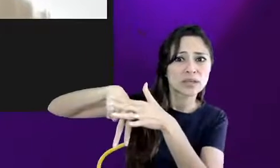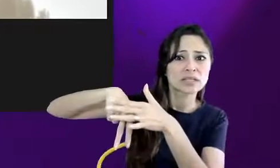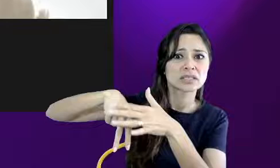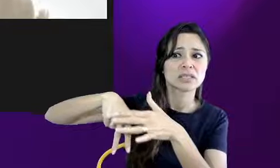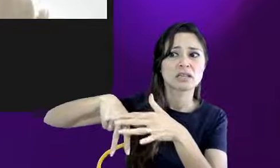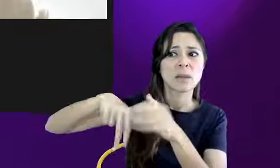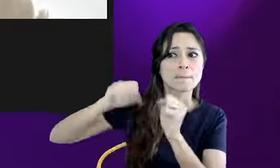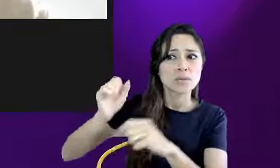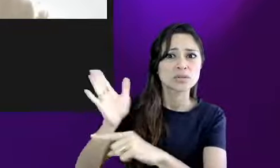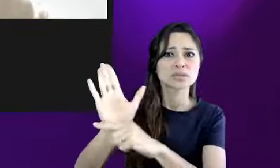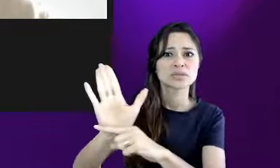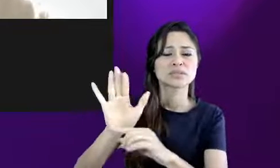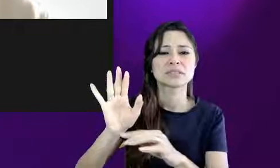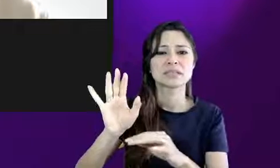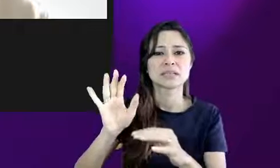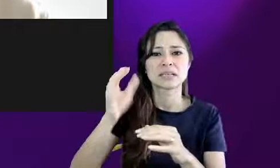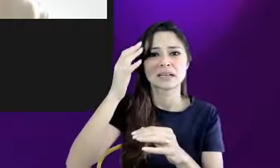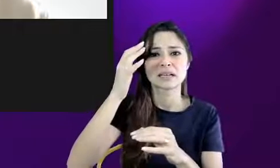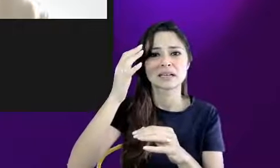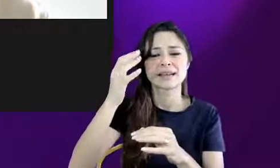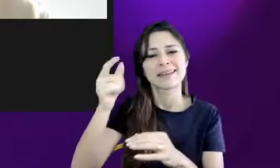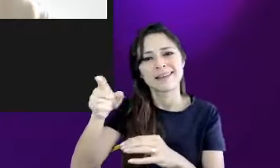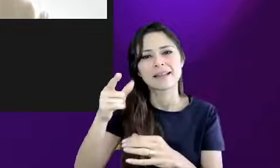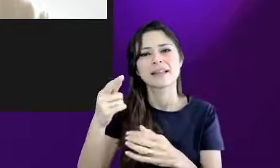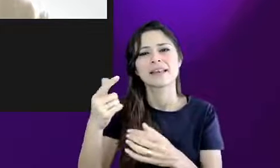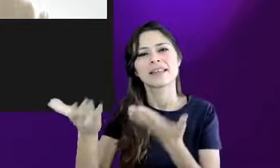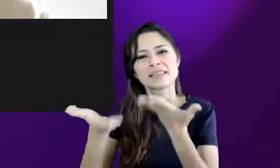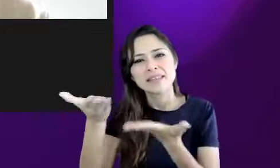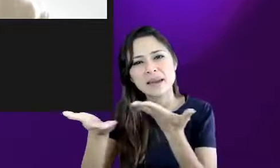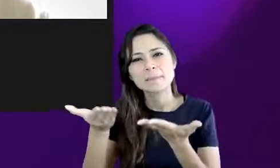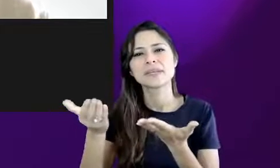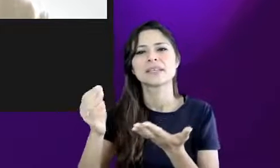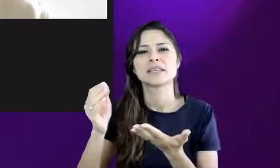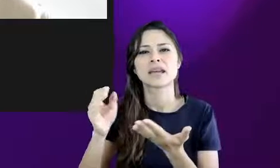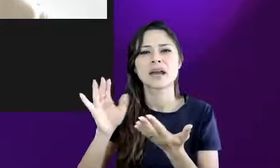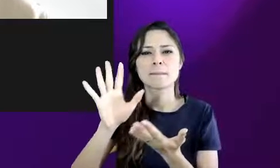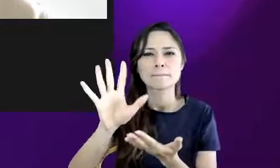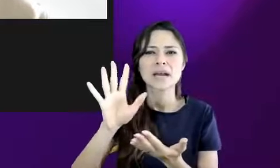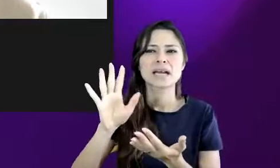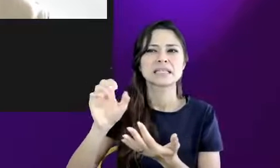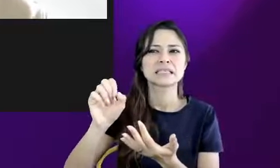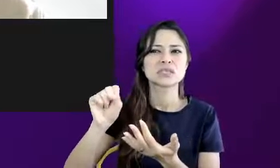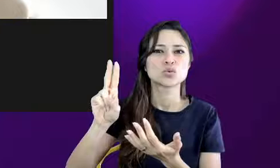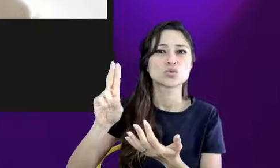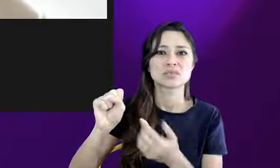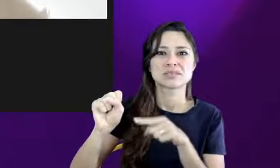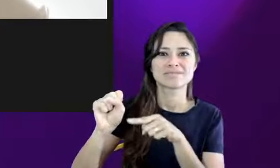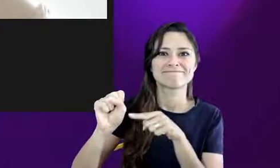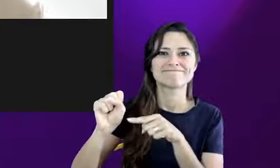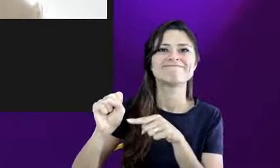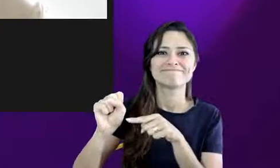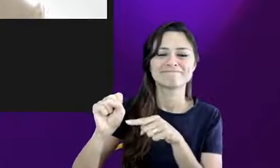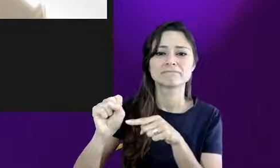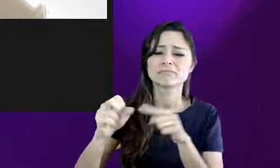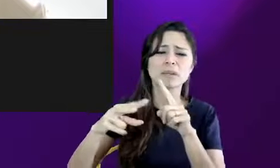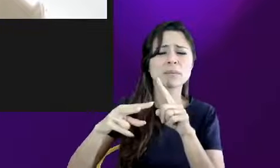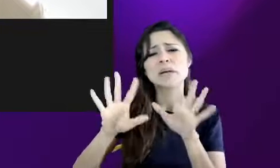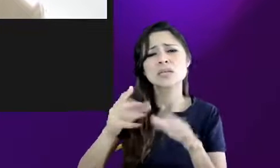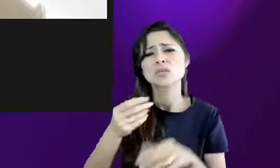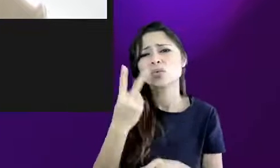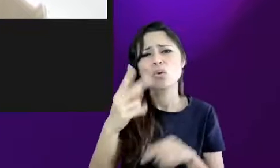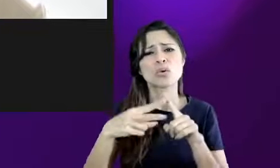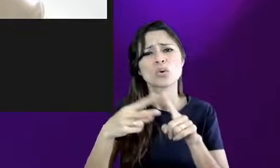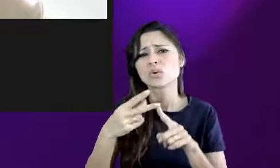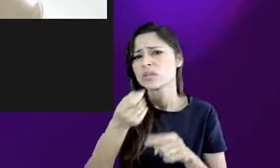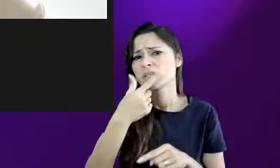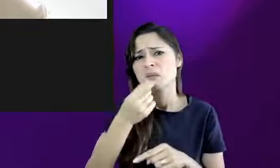beneficie pela terapia, pelo sistema suplementar de saúde. Mas as 2 opções seriam boas opções, na minha